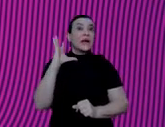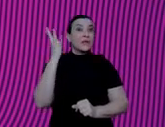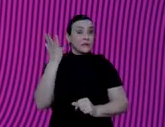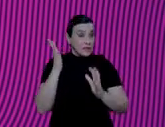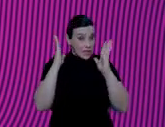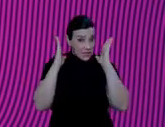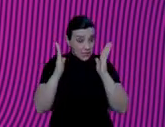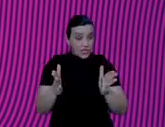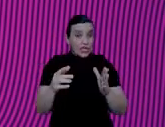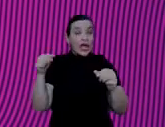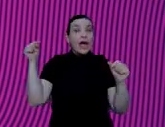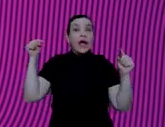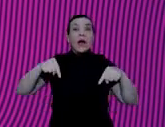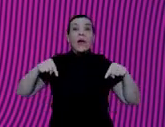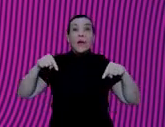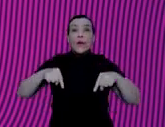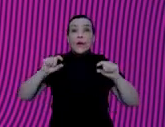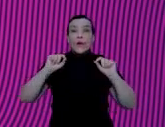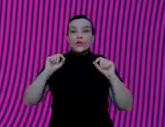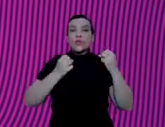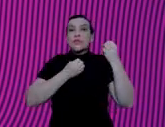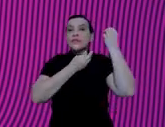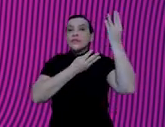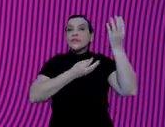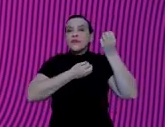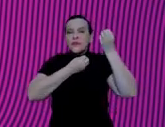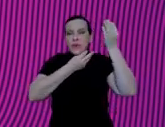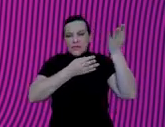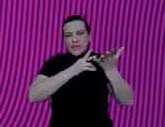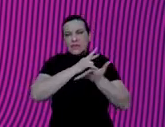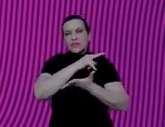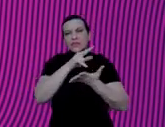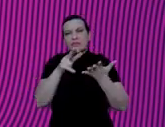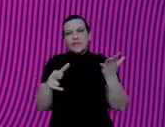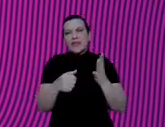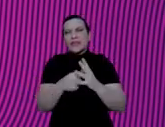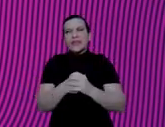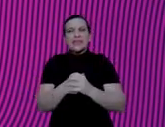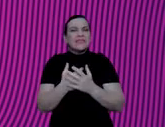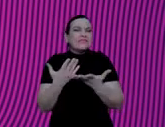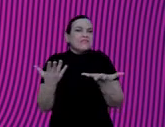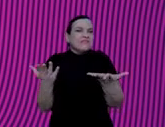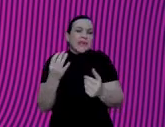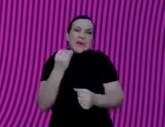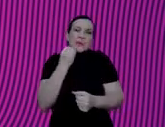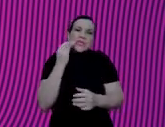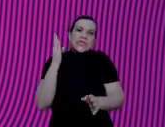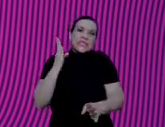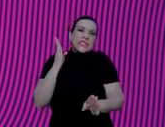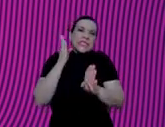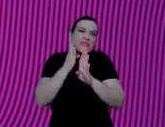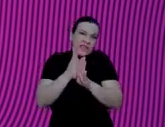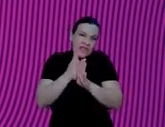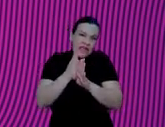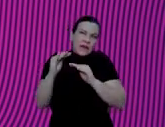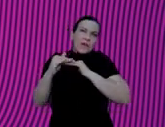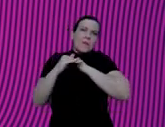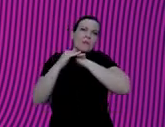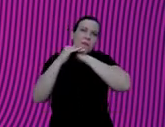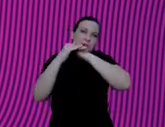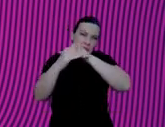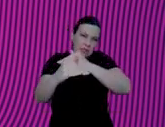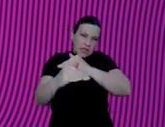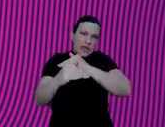com o sistema de informação, não há razão para que nós não possamos identificar esse padrão nos pronto-socorros, ter